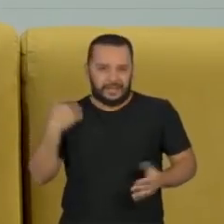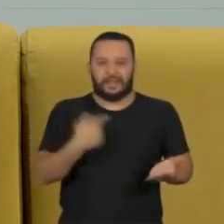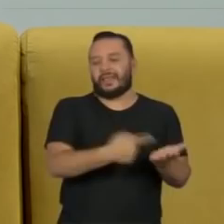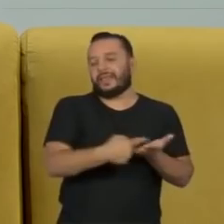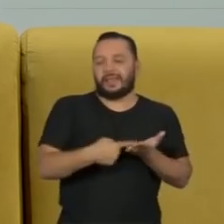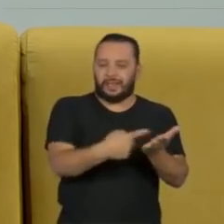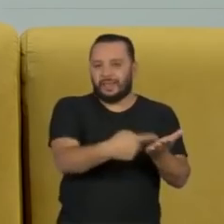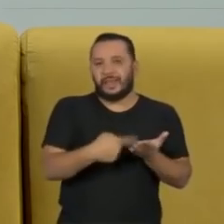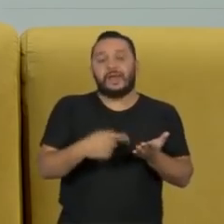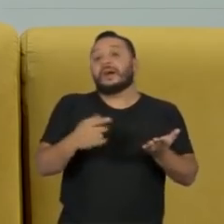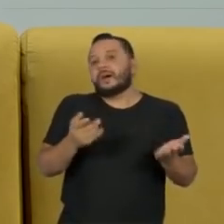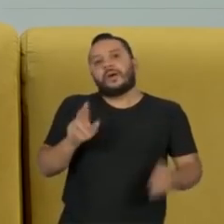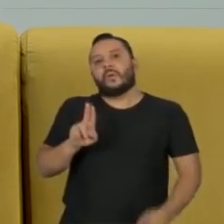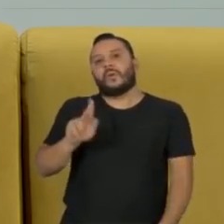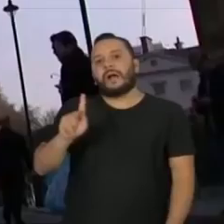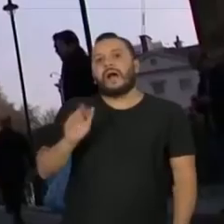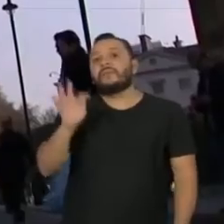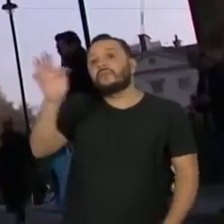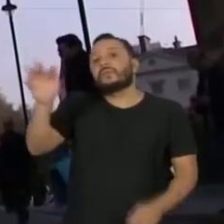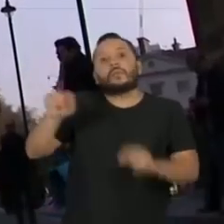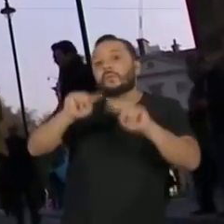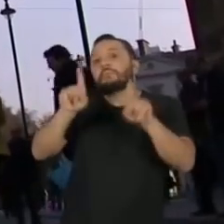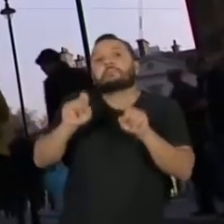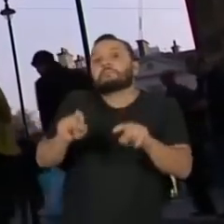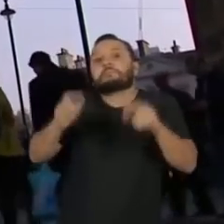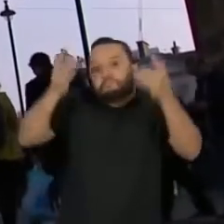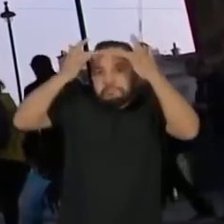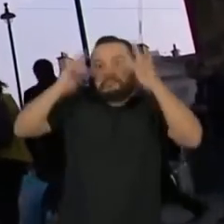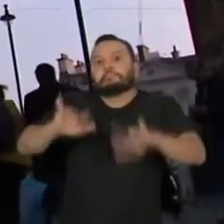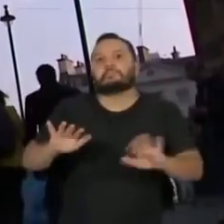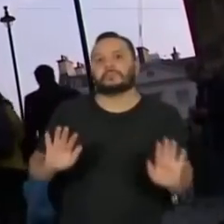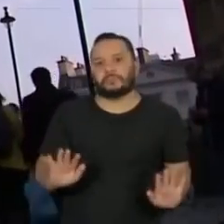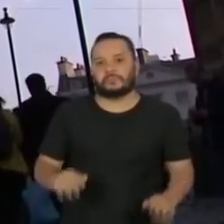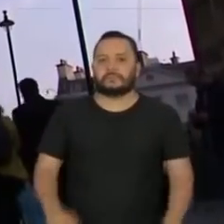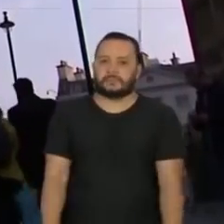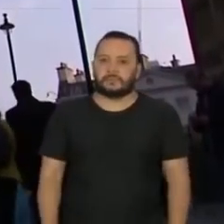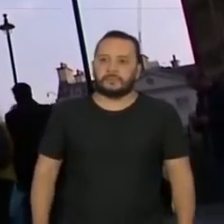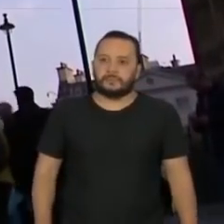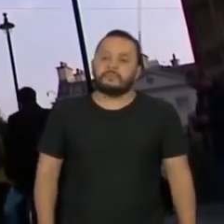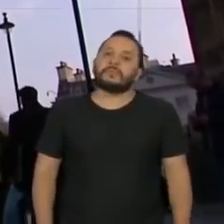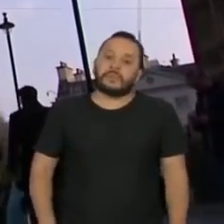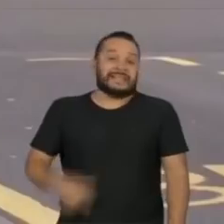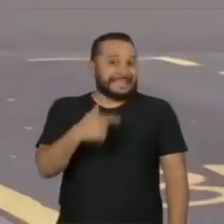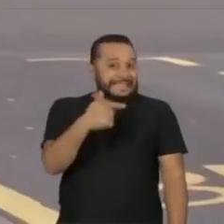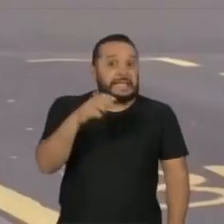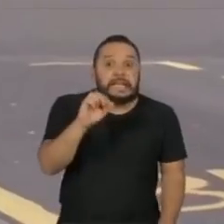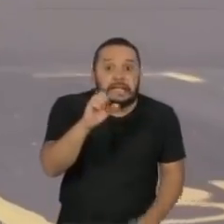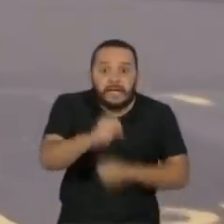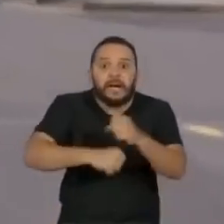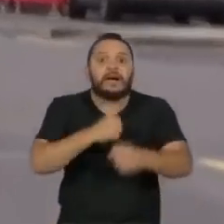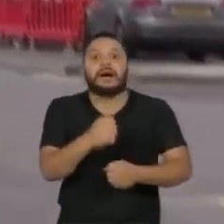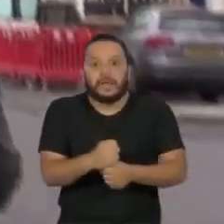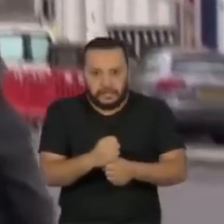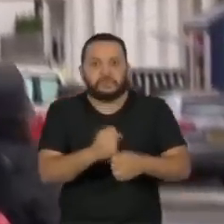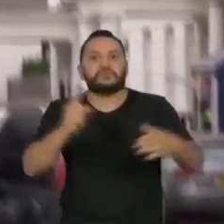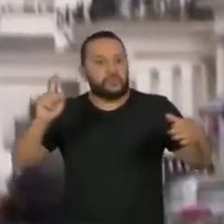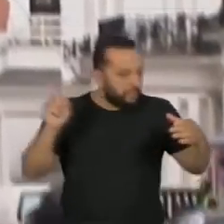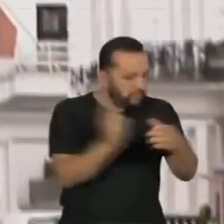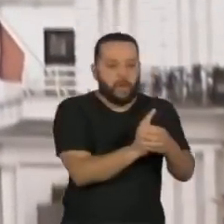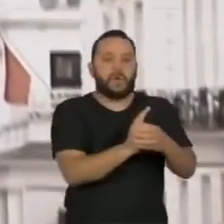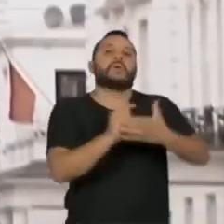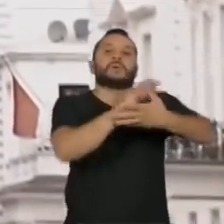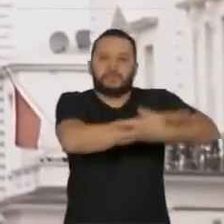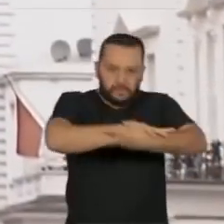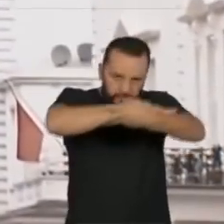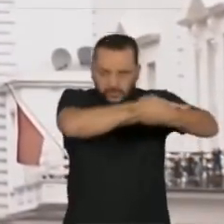com o futuro incerto pela frente. Após 70 anos em busca da unidade na